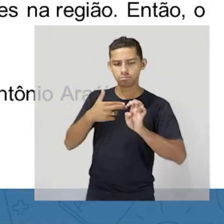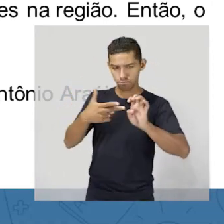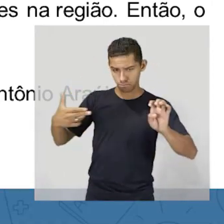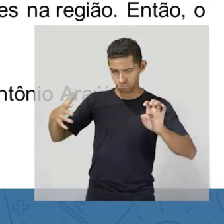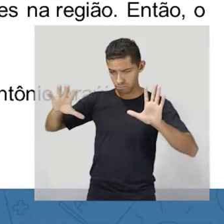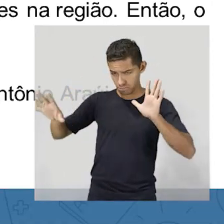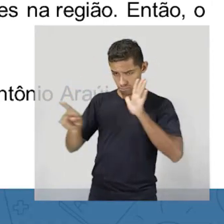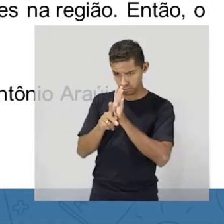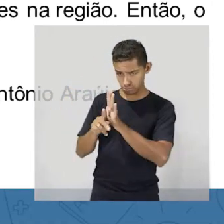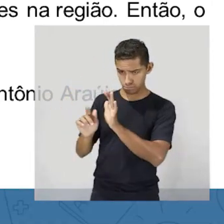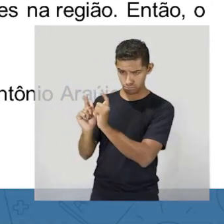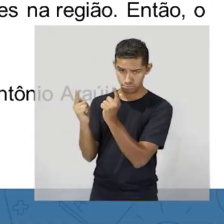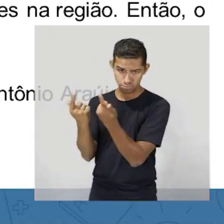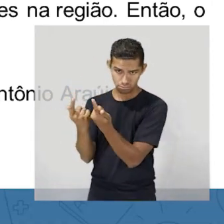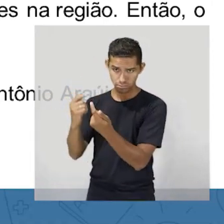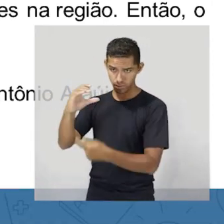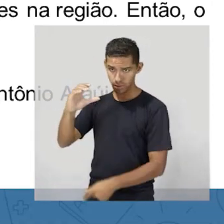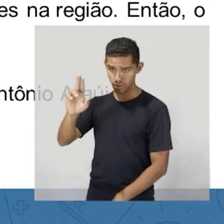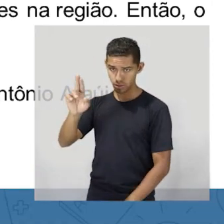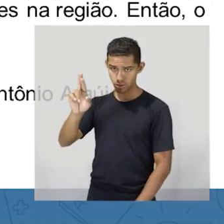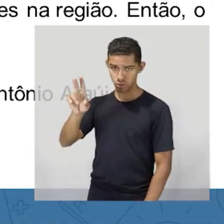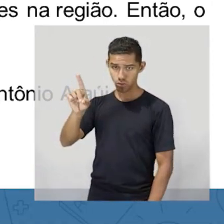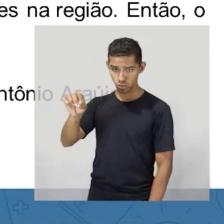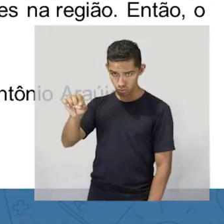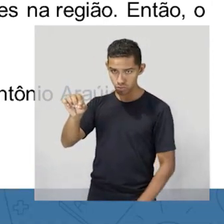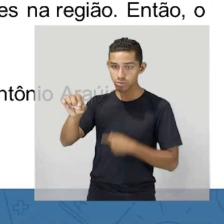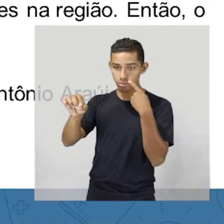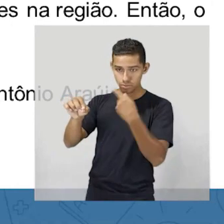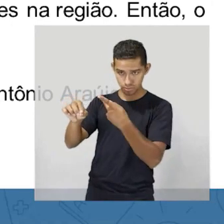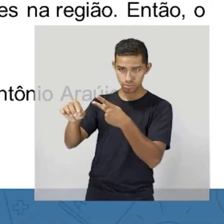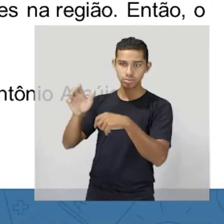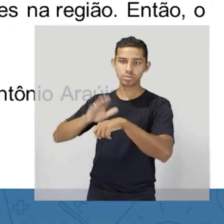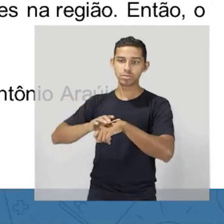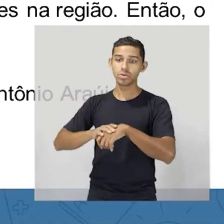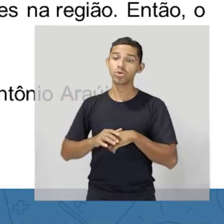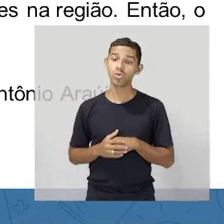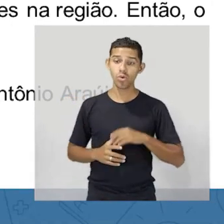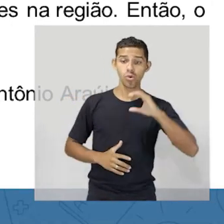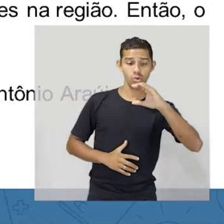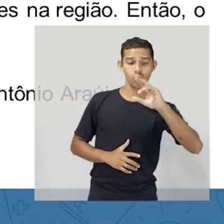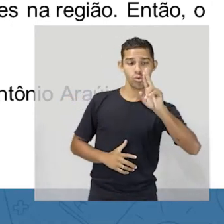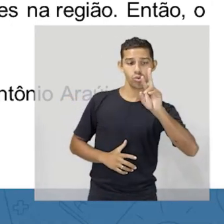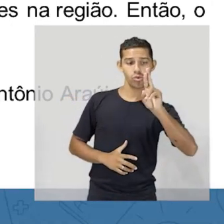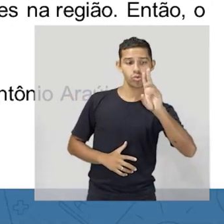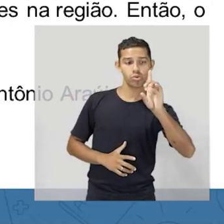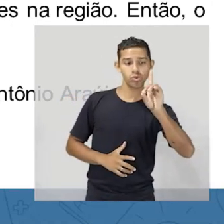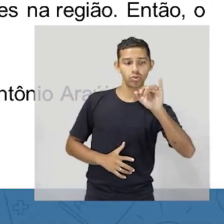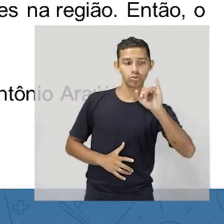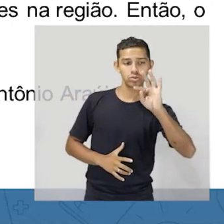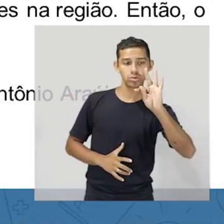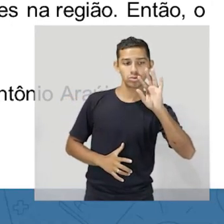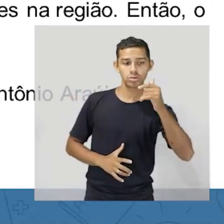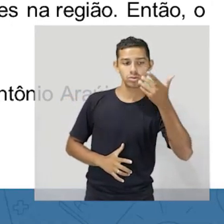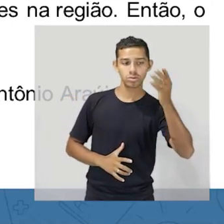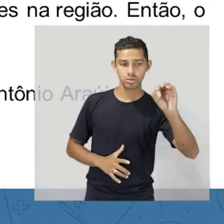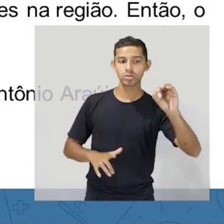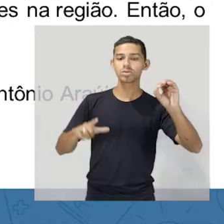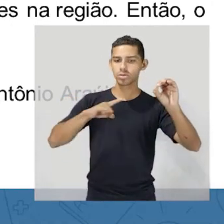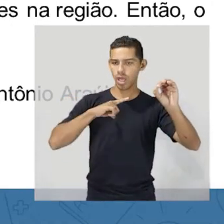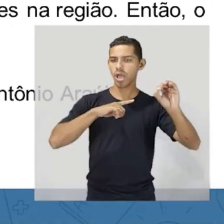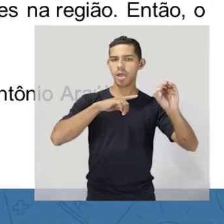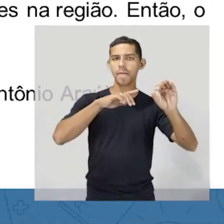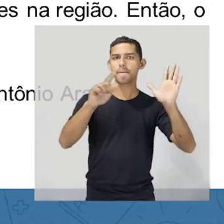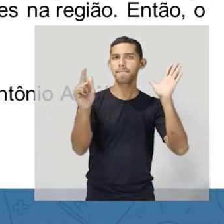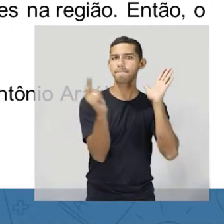certo? O Kurdistão já existe no papel, abre aspas, tá certo? O objetivo da população curda, os curdos,